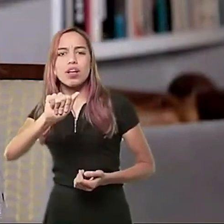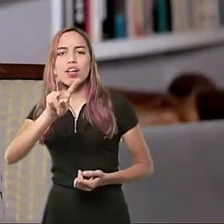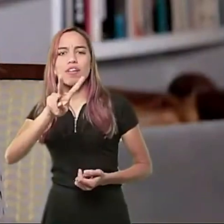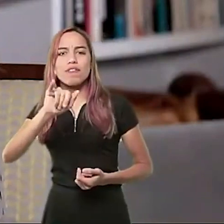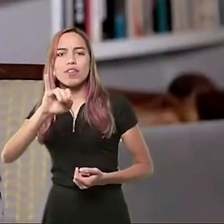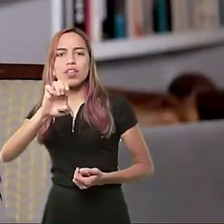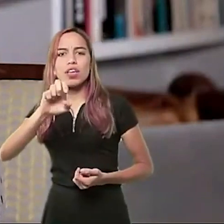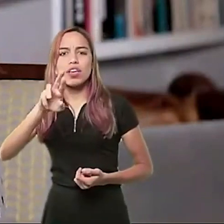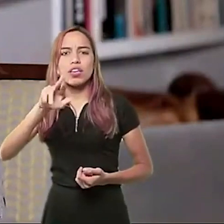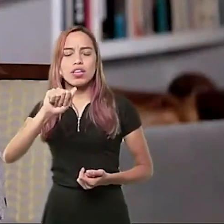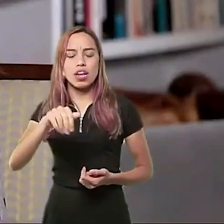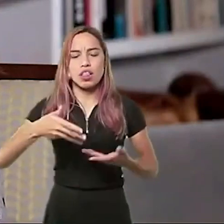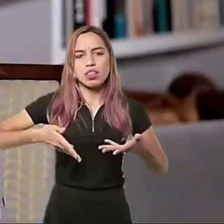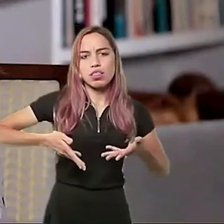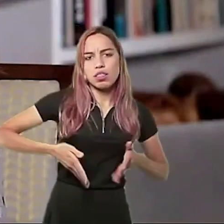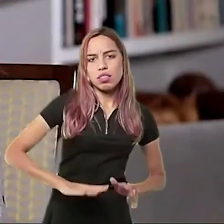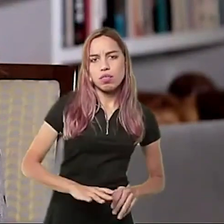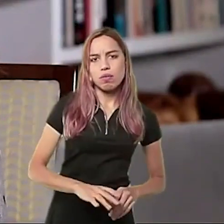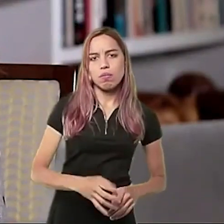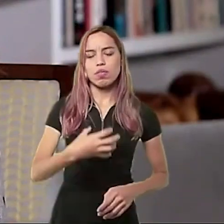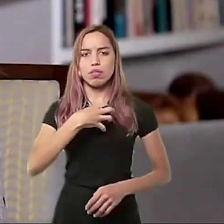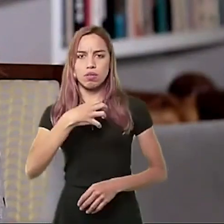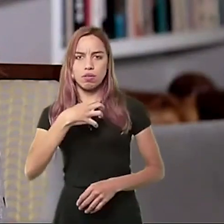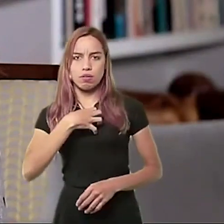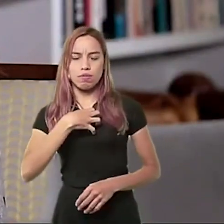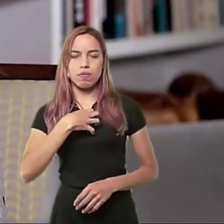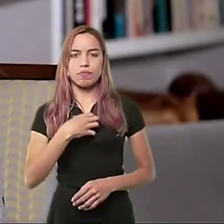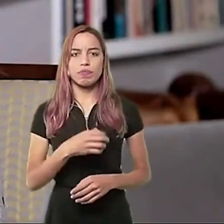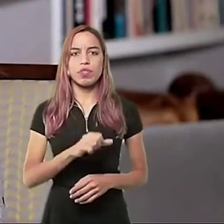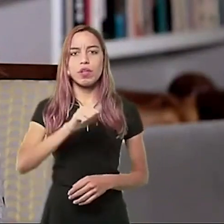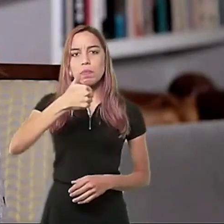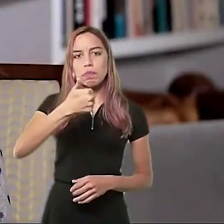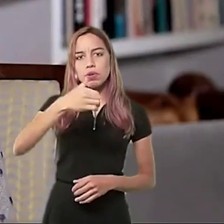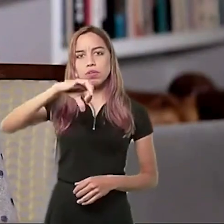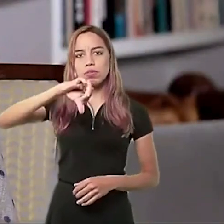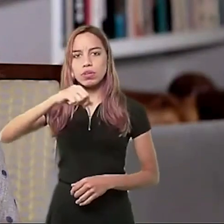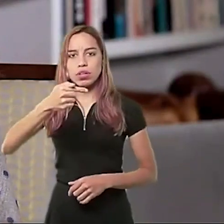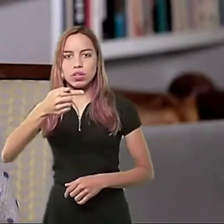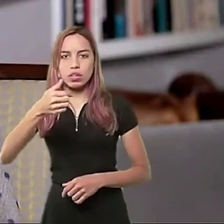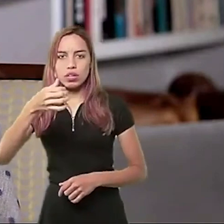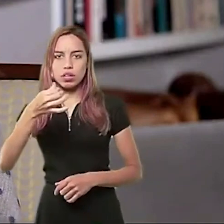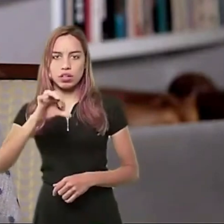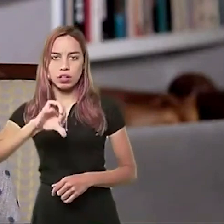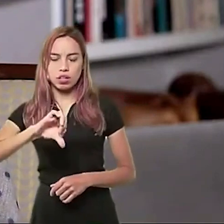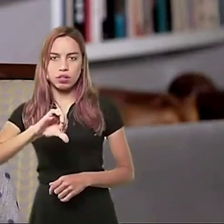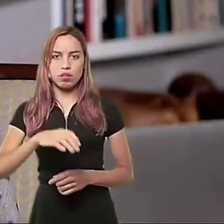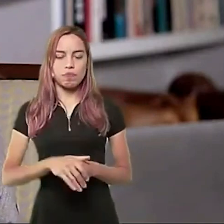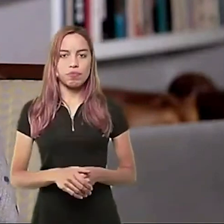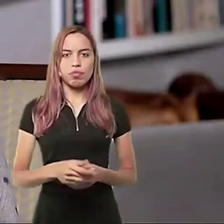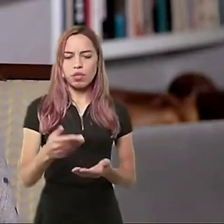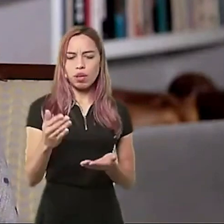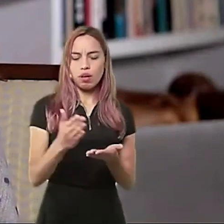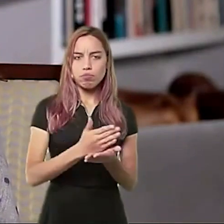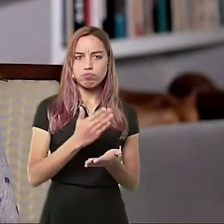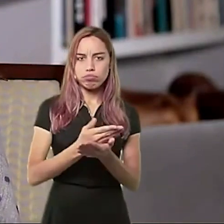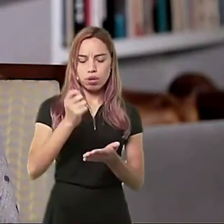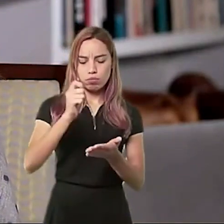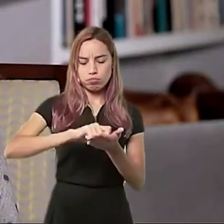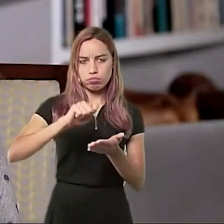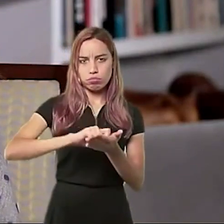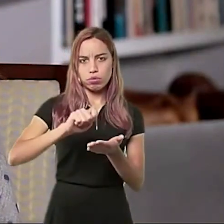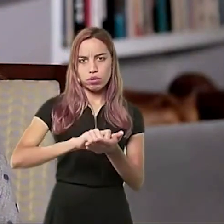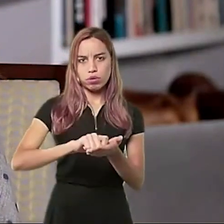em 1979. Ele é autor do romance Torto Arado, publicado em 2019